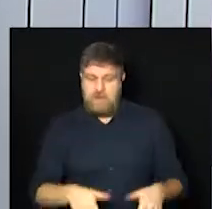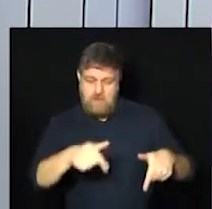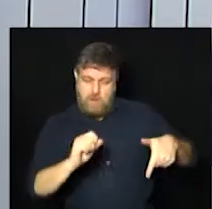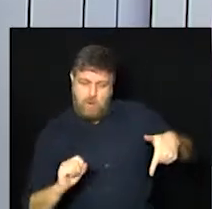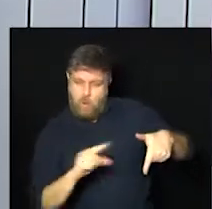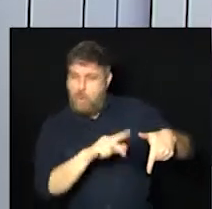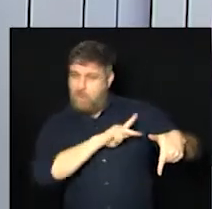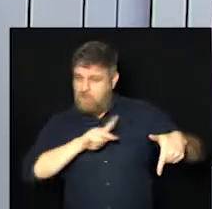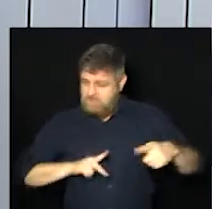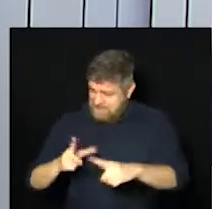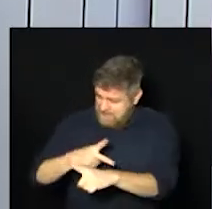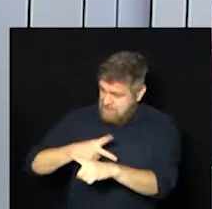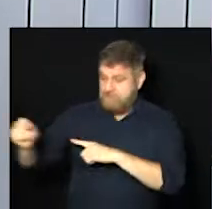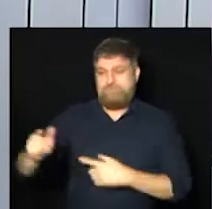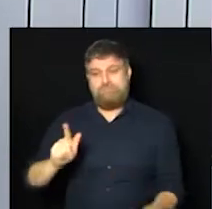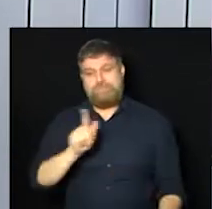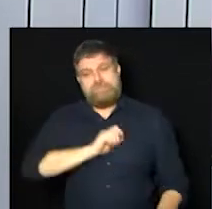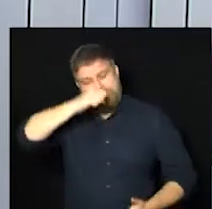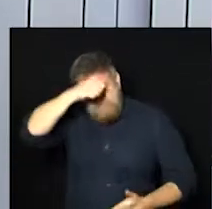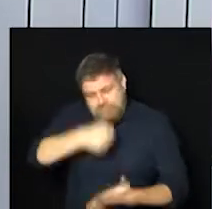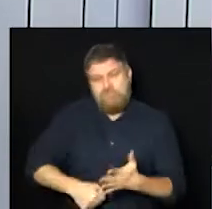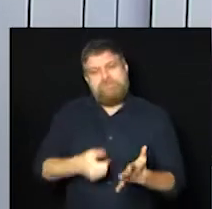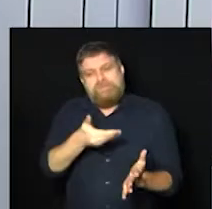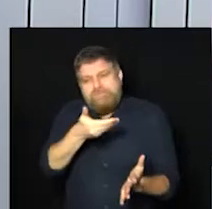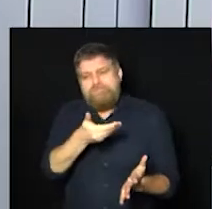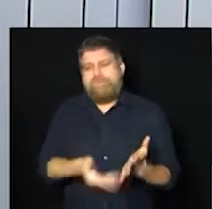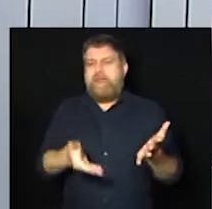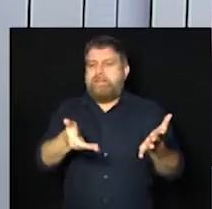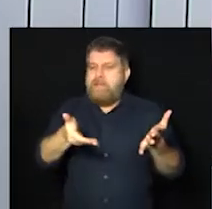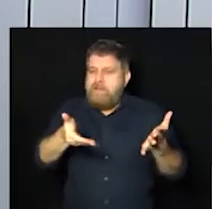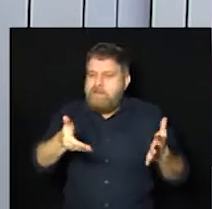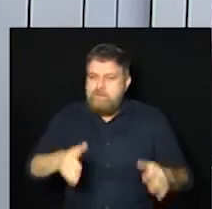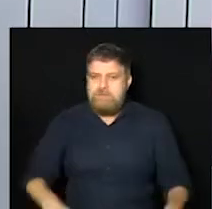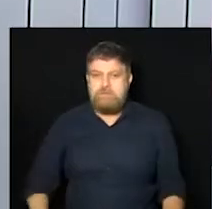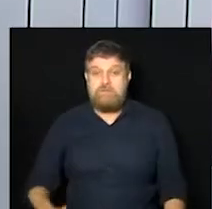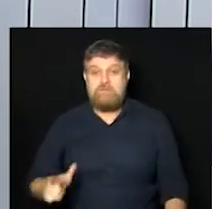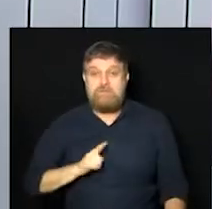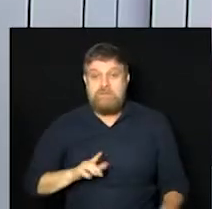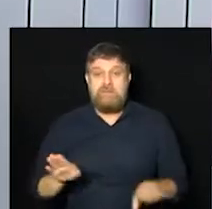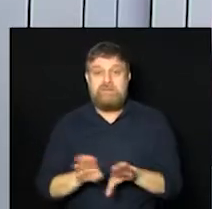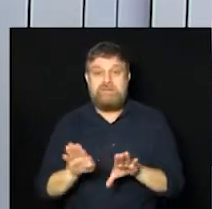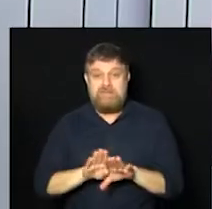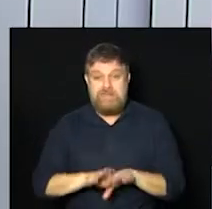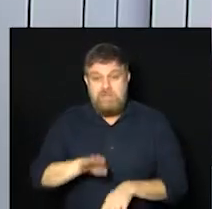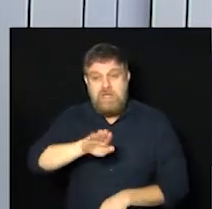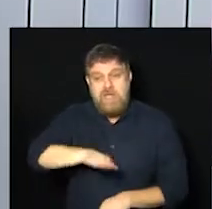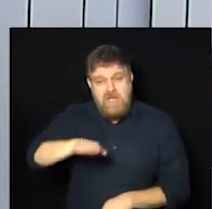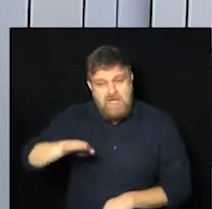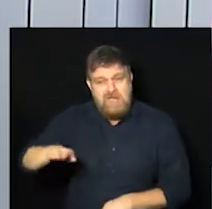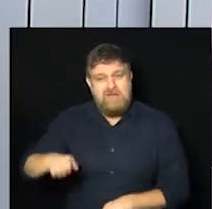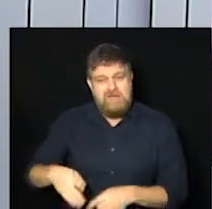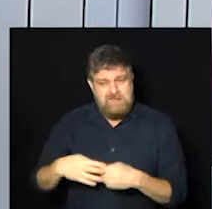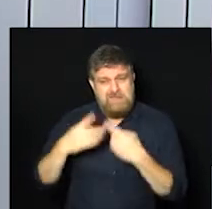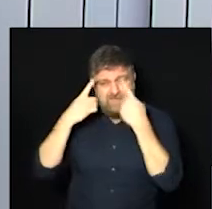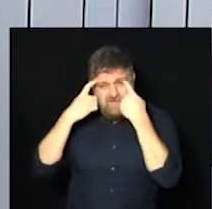Preta fora de casa, derrota do Guarani em pleno Brinco de Ouro e os casos de violência infantil. Uma entrevista ao vivo